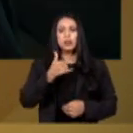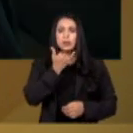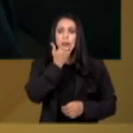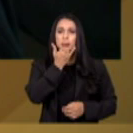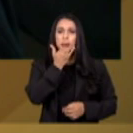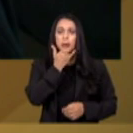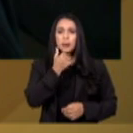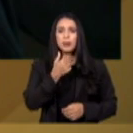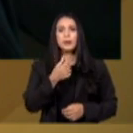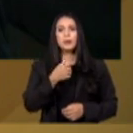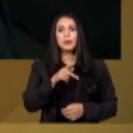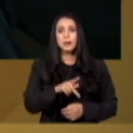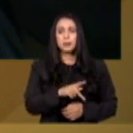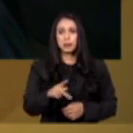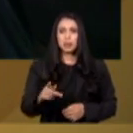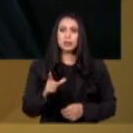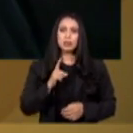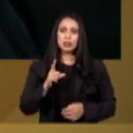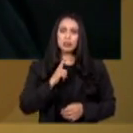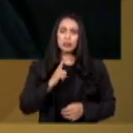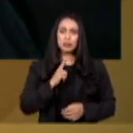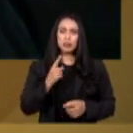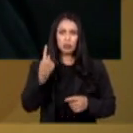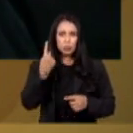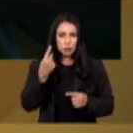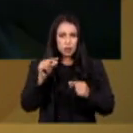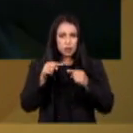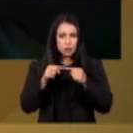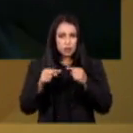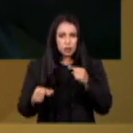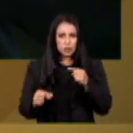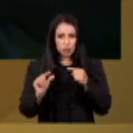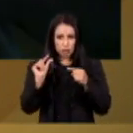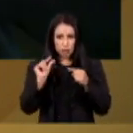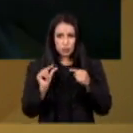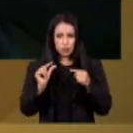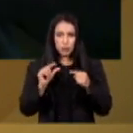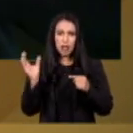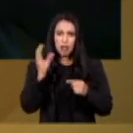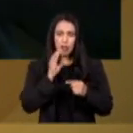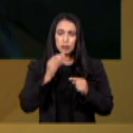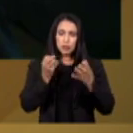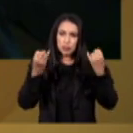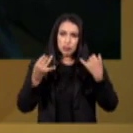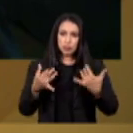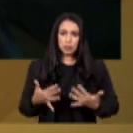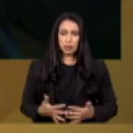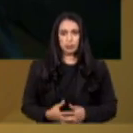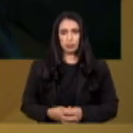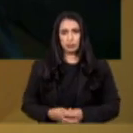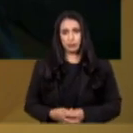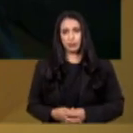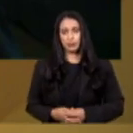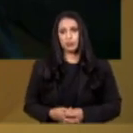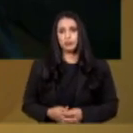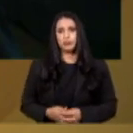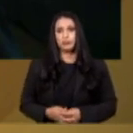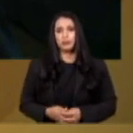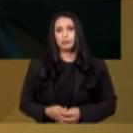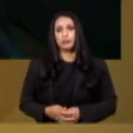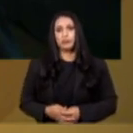gostaria de ter uma pequena divergência só gostaria de rapidamente escola posição de